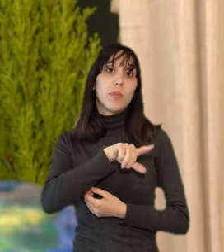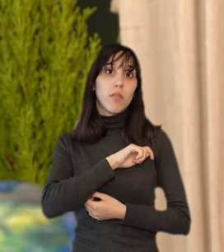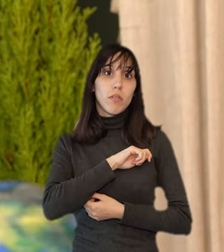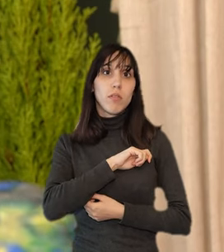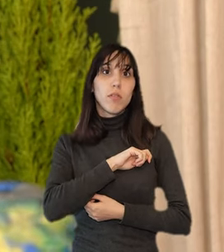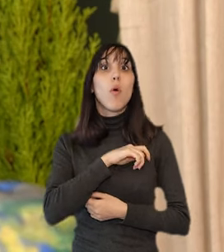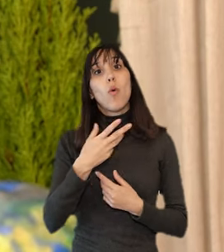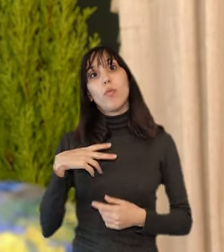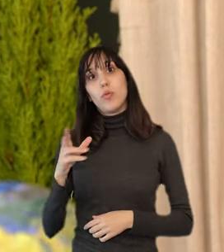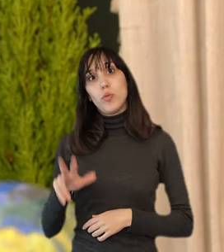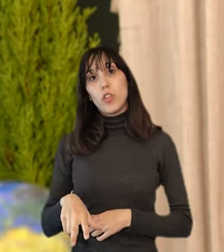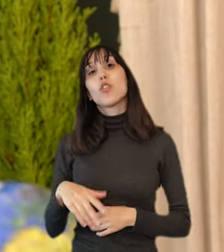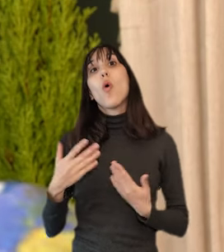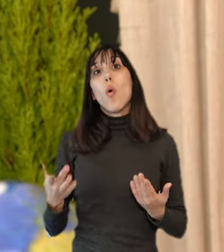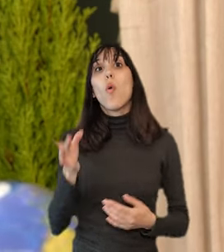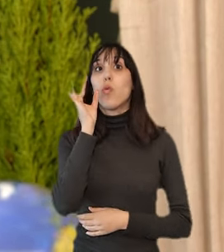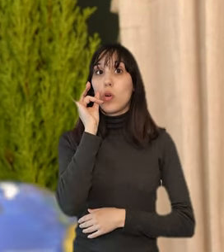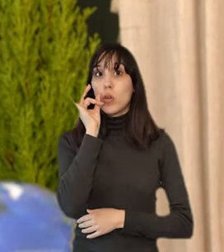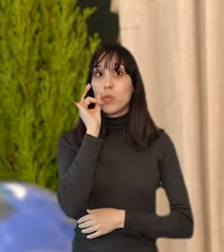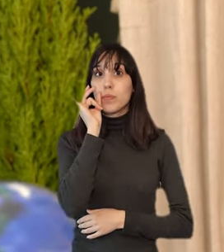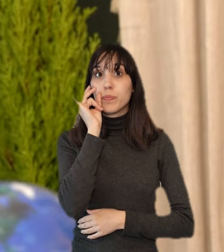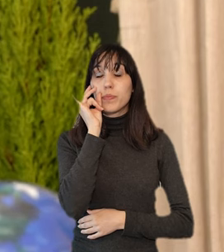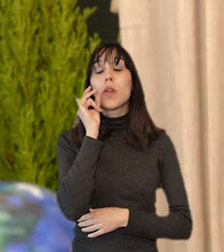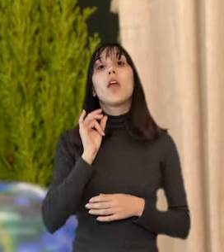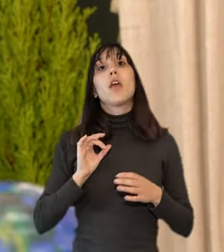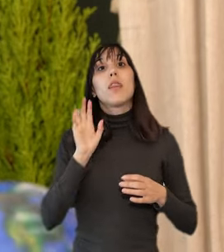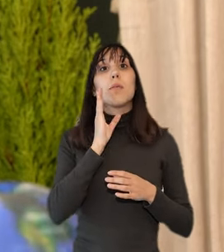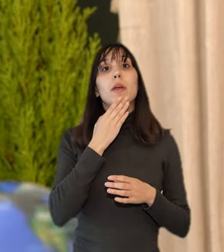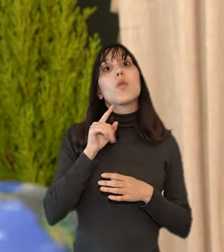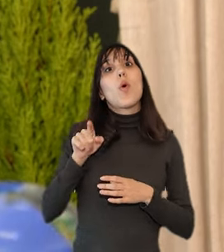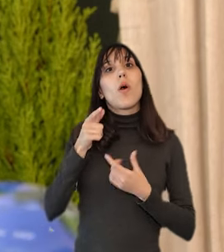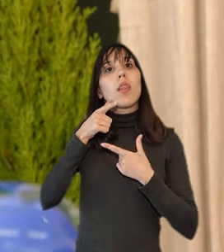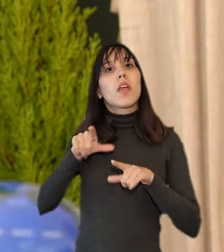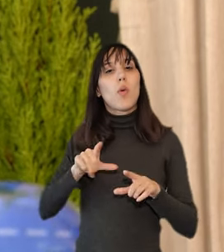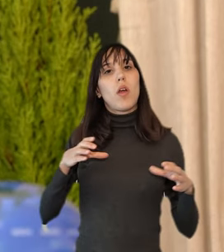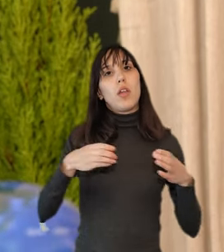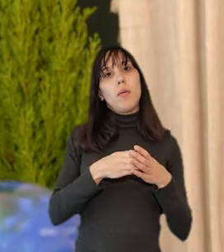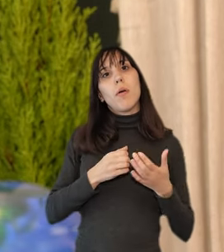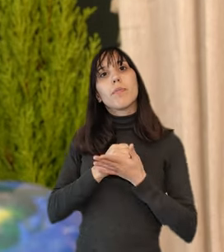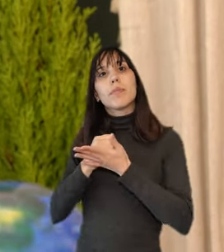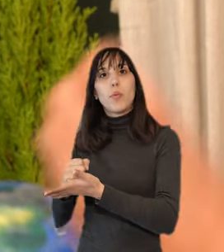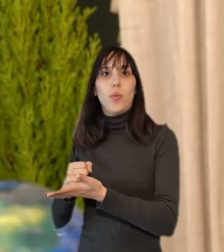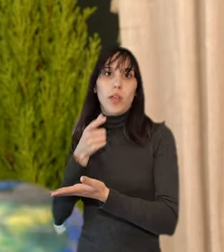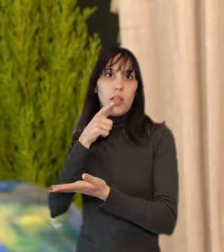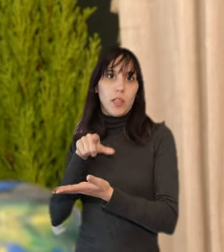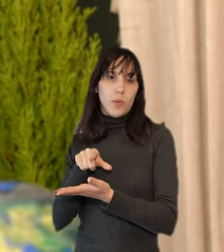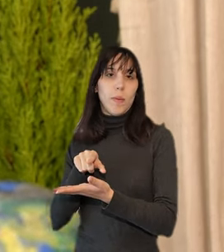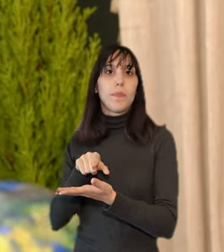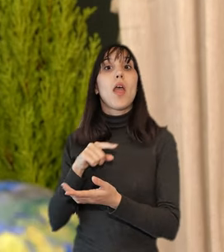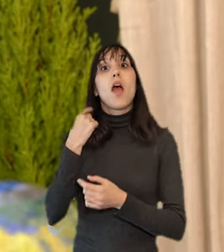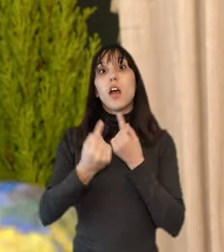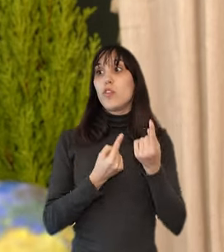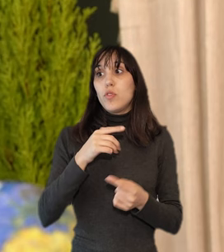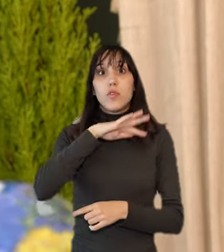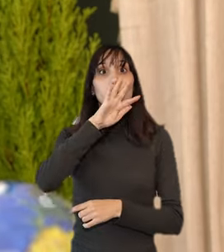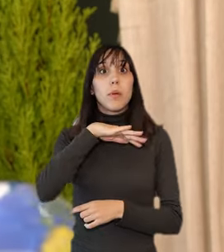e ou português ou Húngaro uhum nes tem uma equipa Eh que que eu acompanha nessa língua não é nós também às vezes